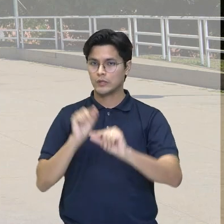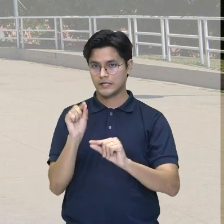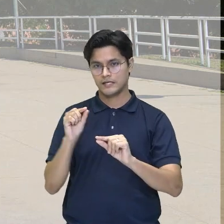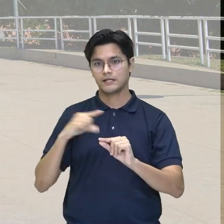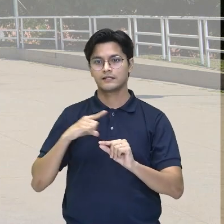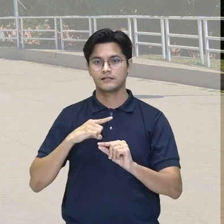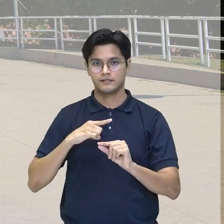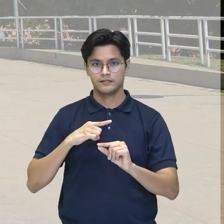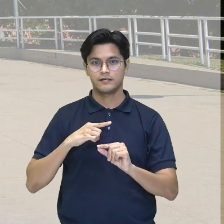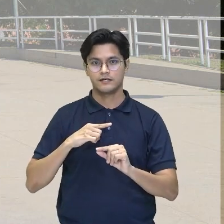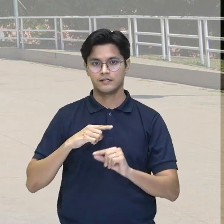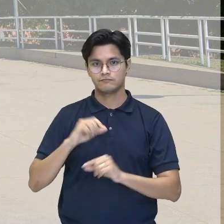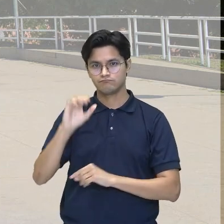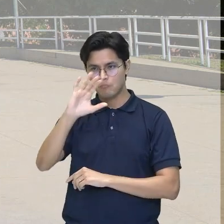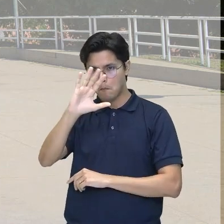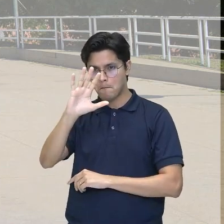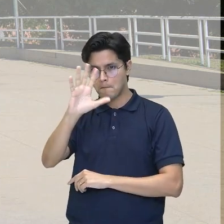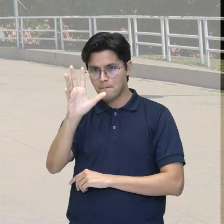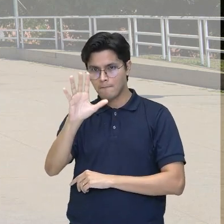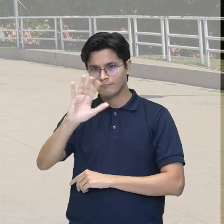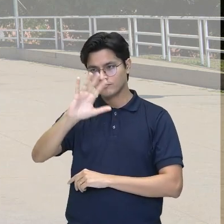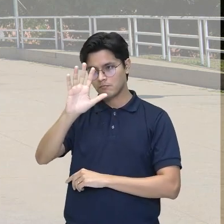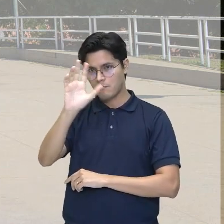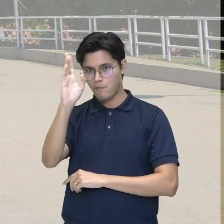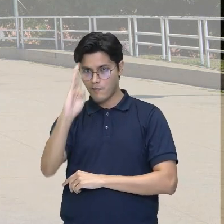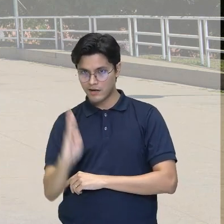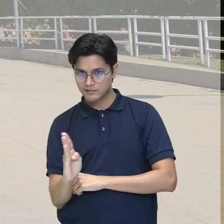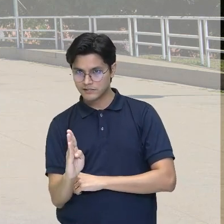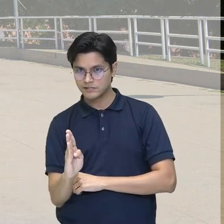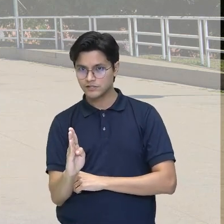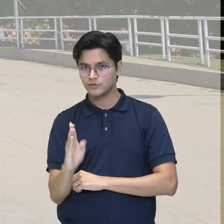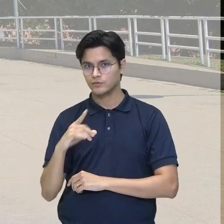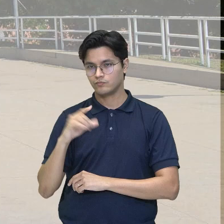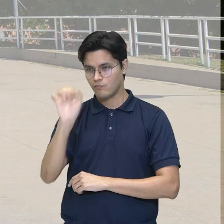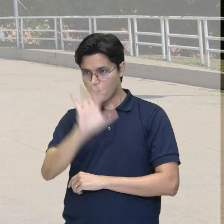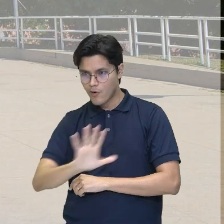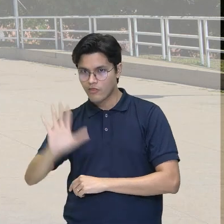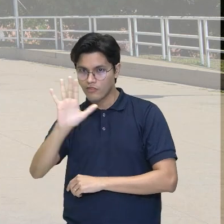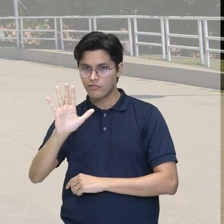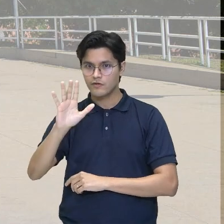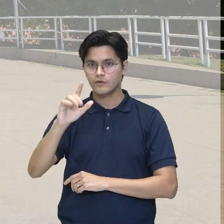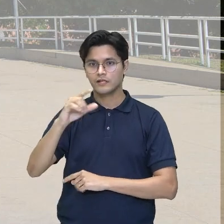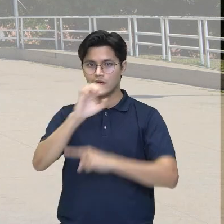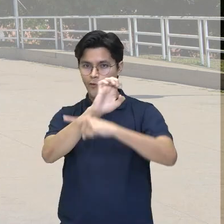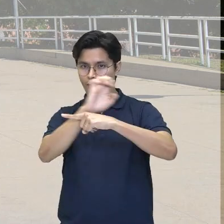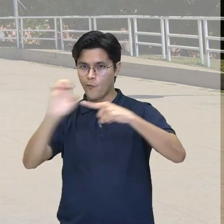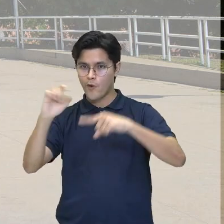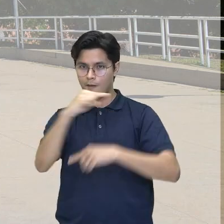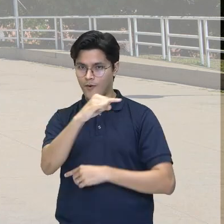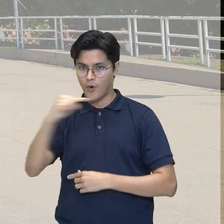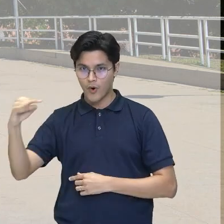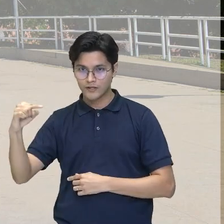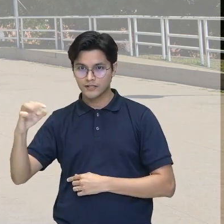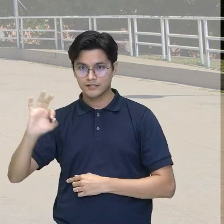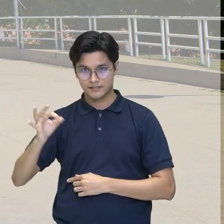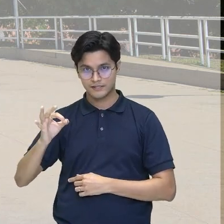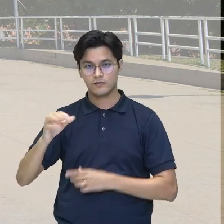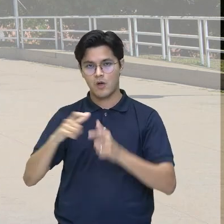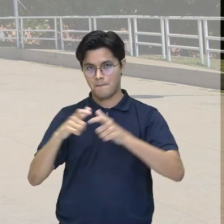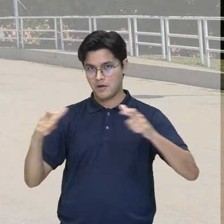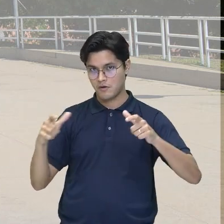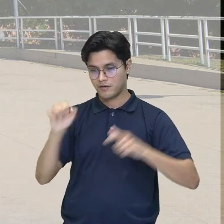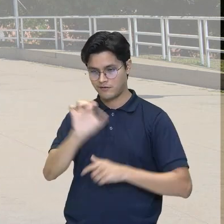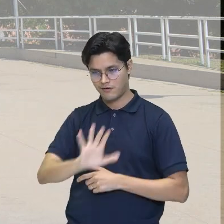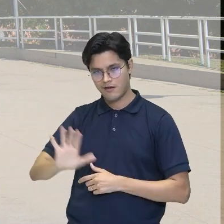pela linha do Equador, né? Sendo que a sua maior porção está no hemisfério sul e sua menor porção